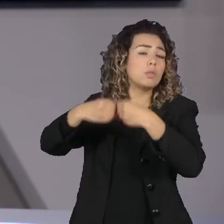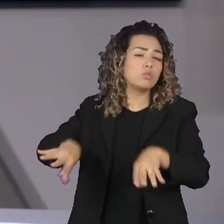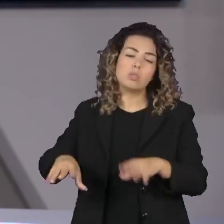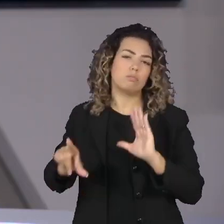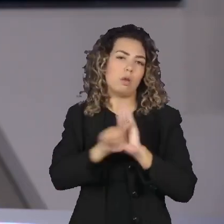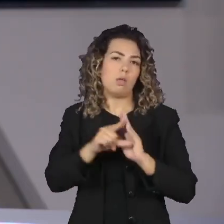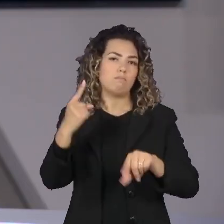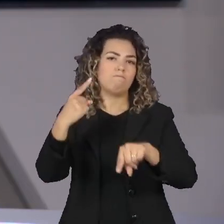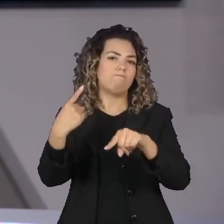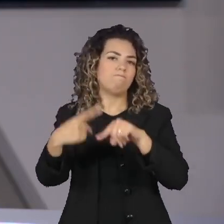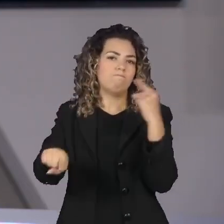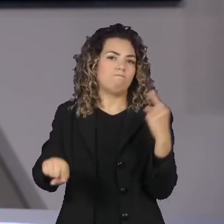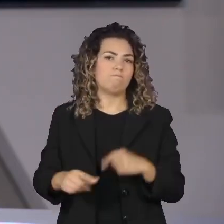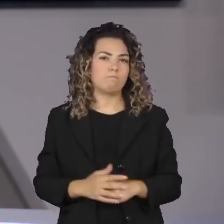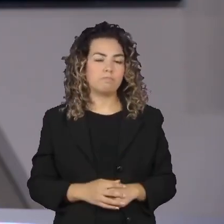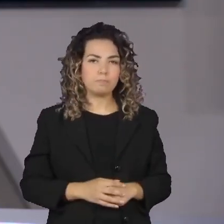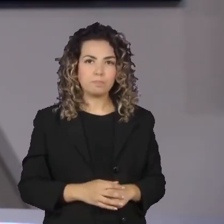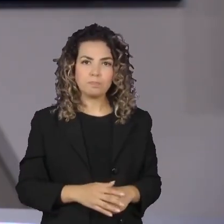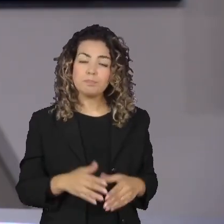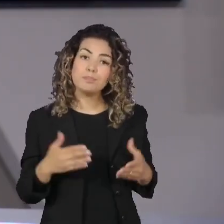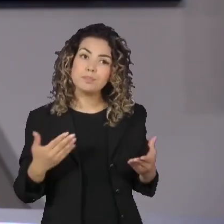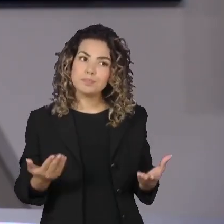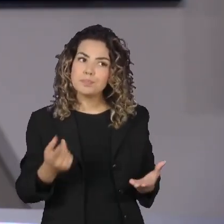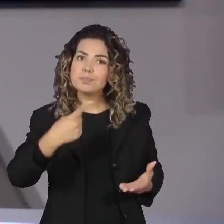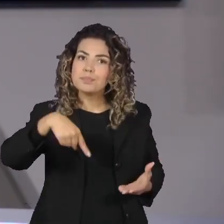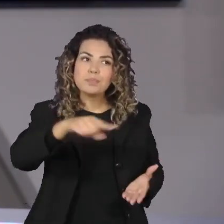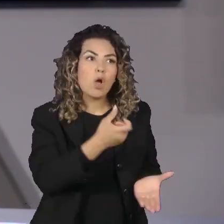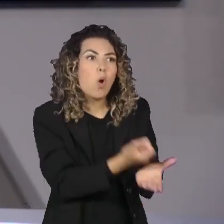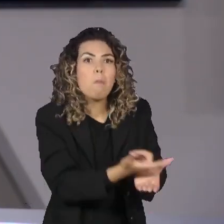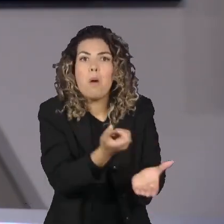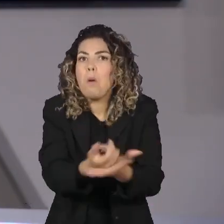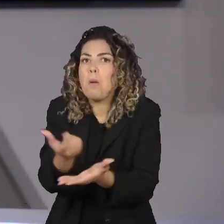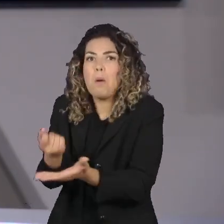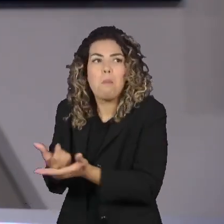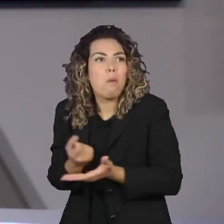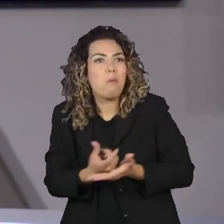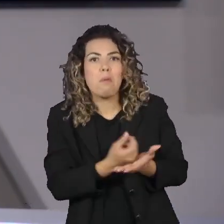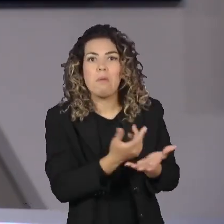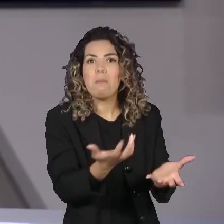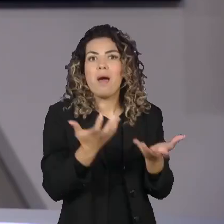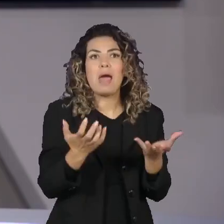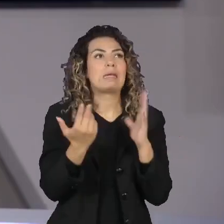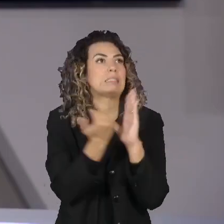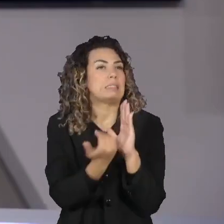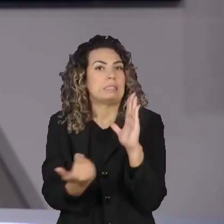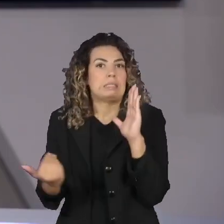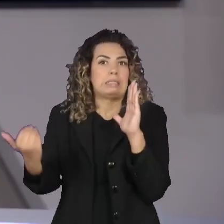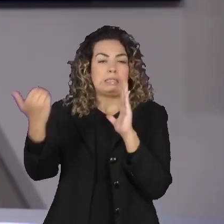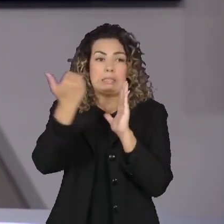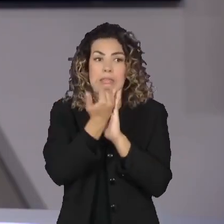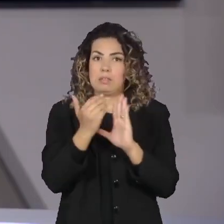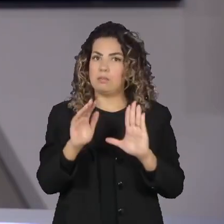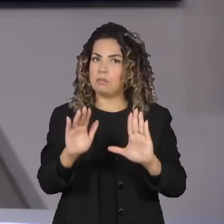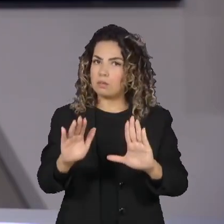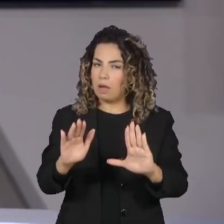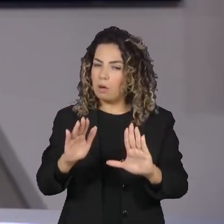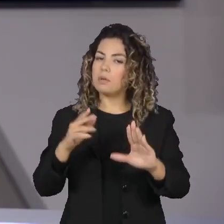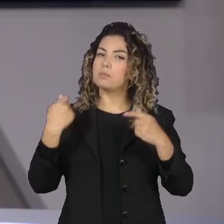Quando exagerar nas compras se torna uma rotina e traz consequências difíceis de lidar, pode ser a hora de procurar uma